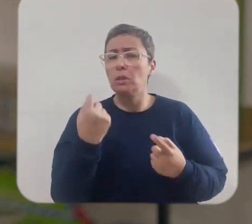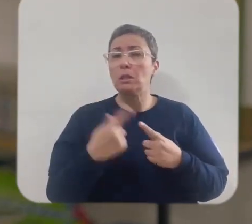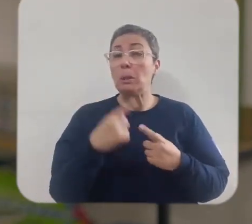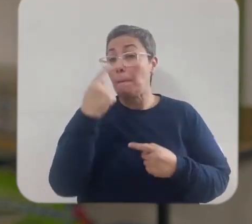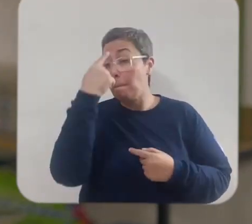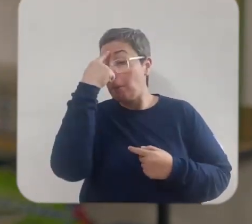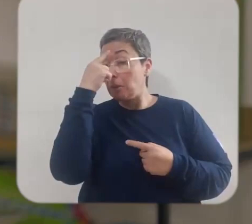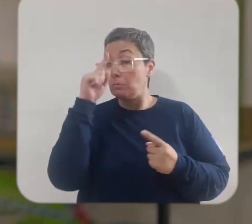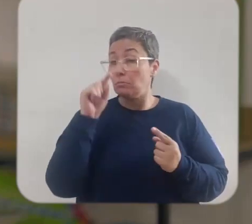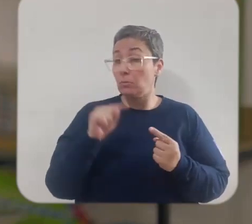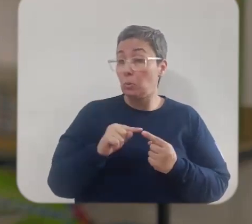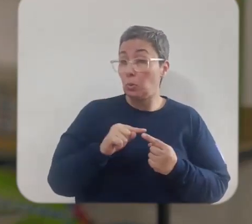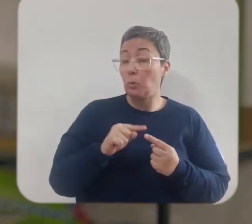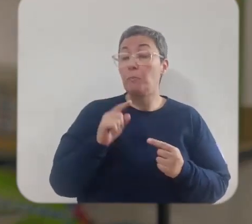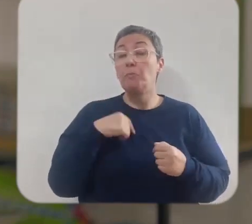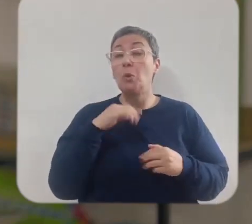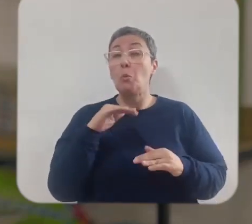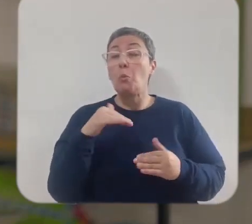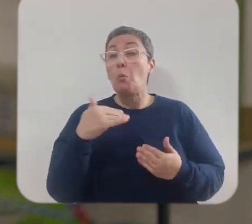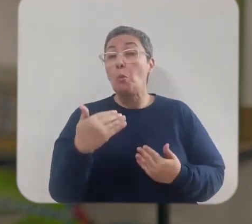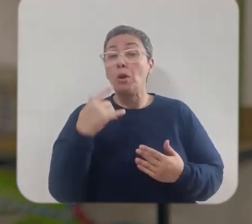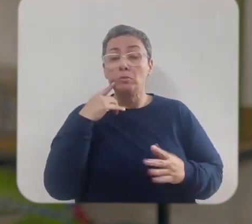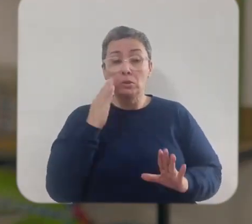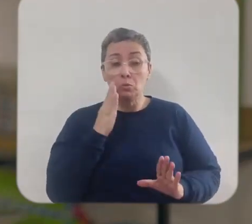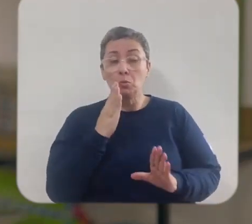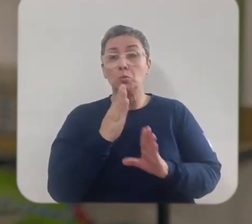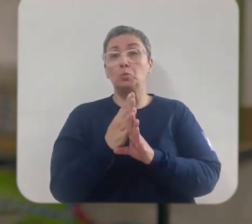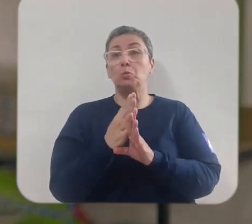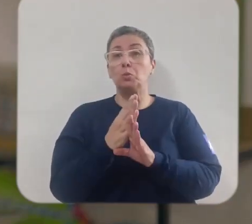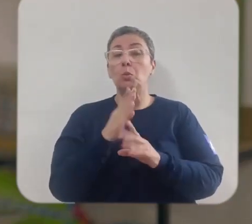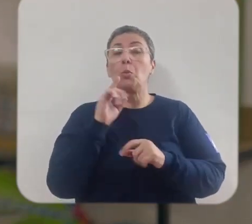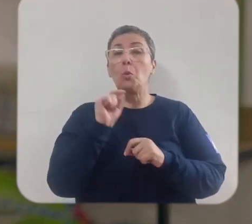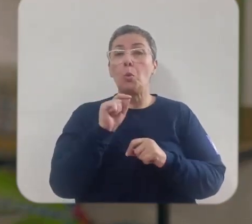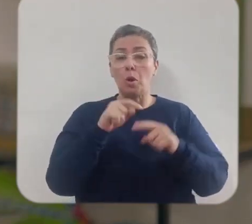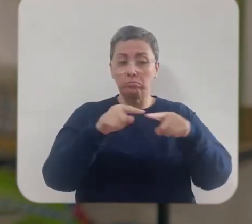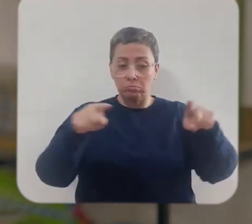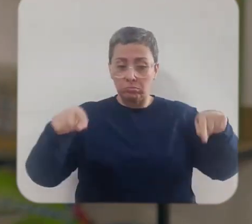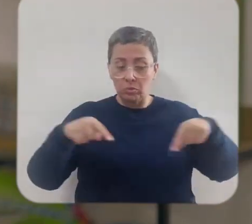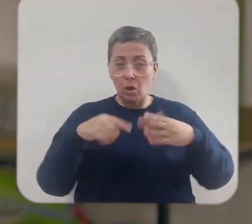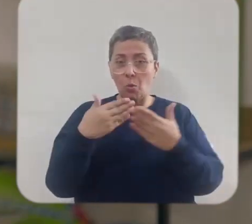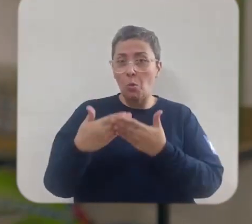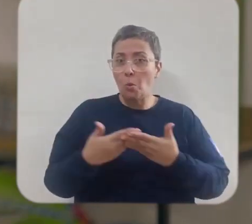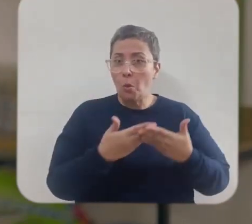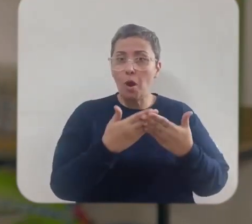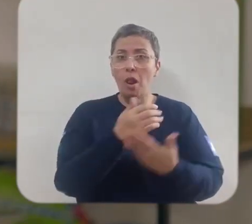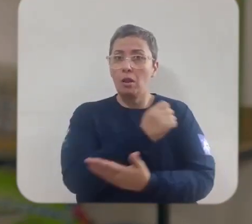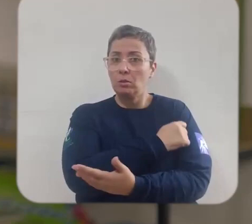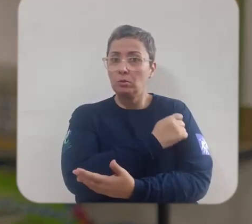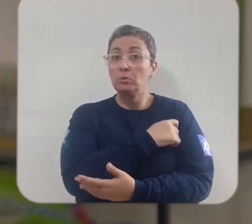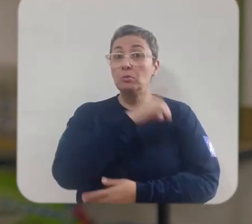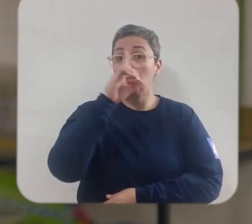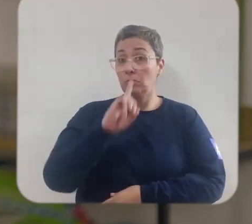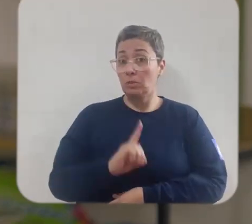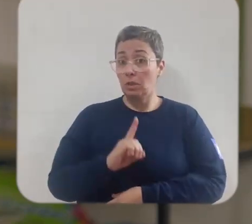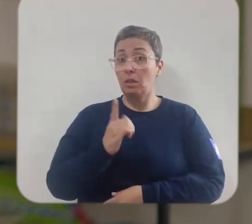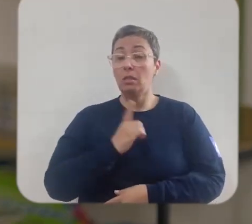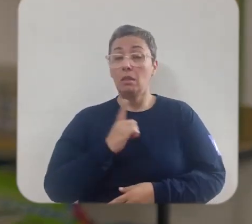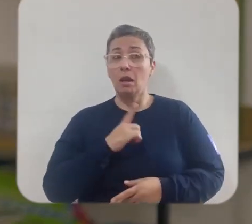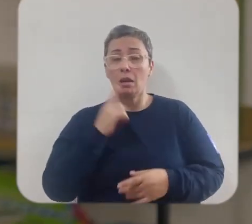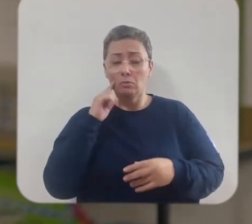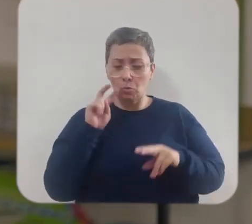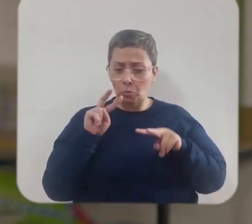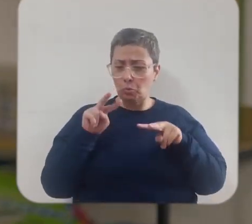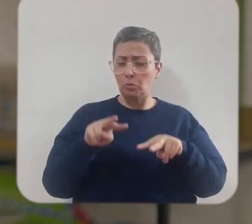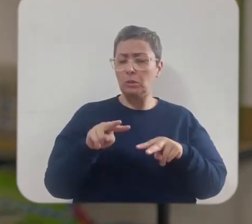Né? Pensando nisso, quando nós nos deparamos, né, com uma sala de aula com alguns educandos com deficiência,